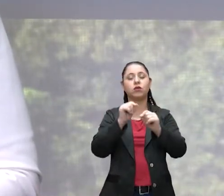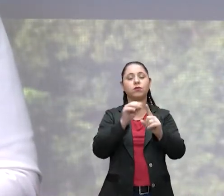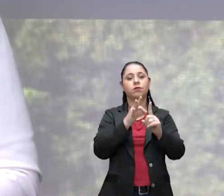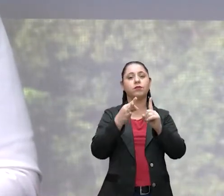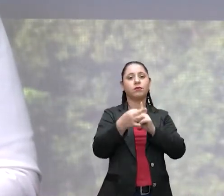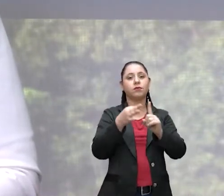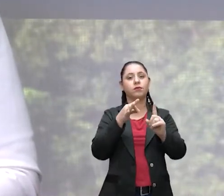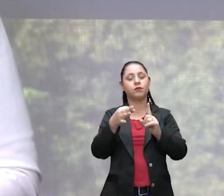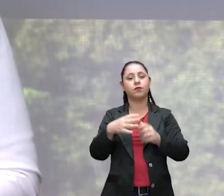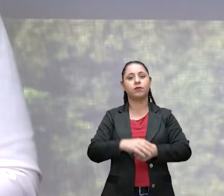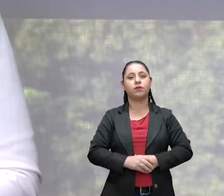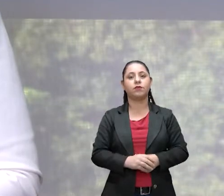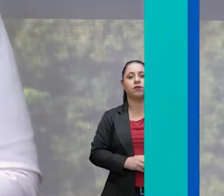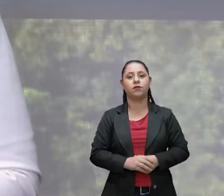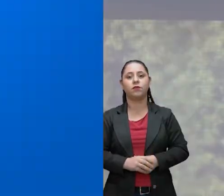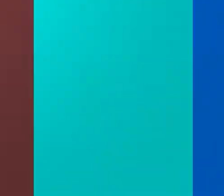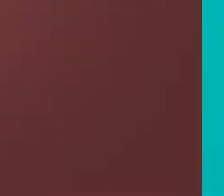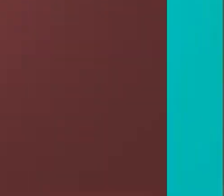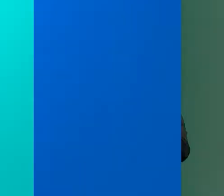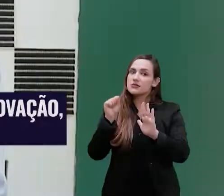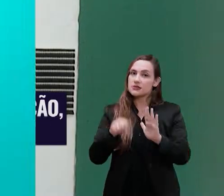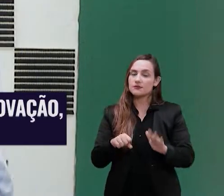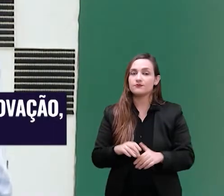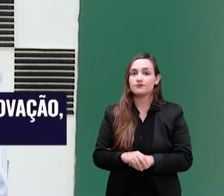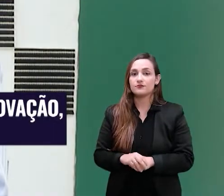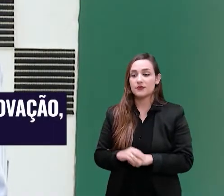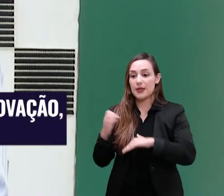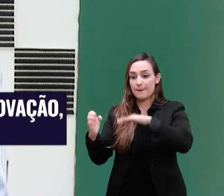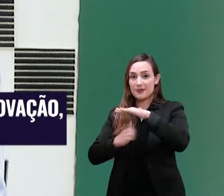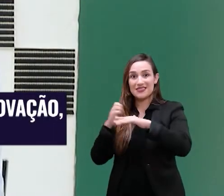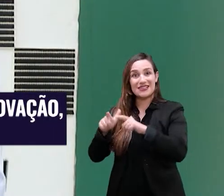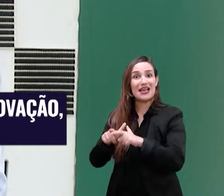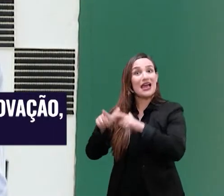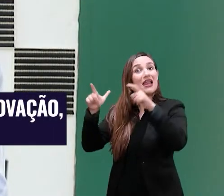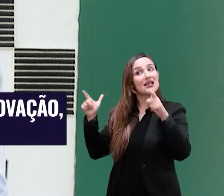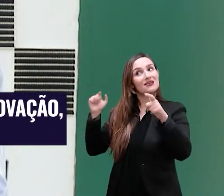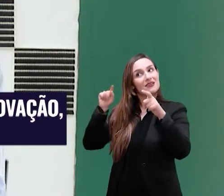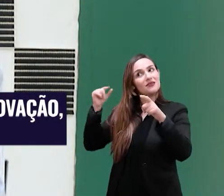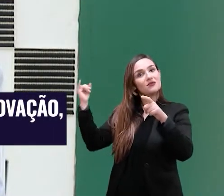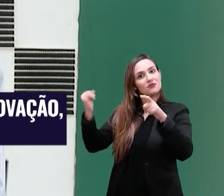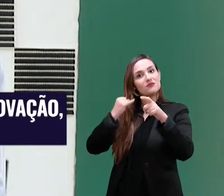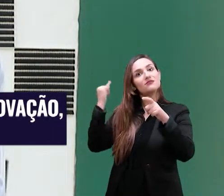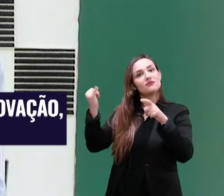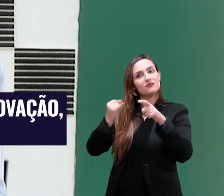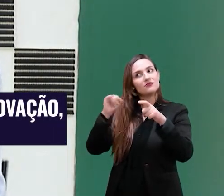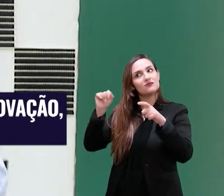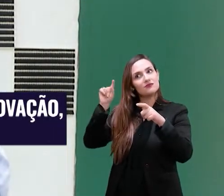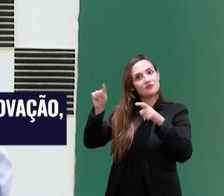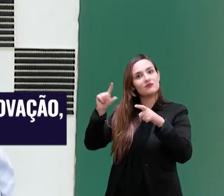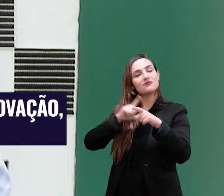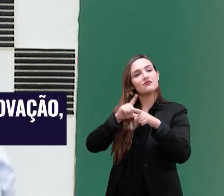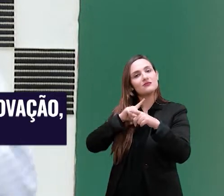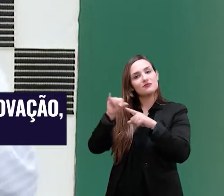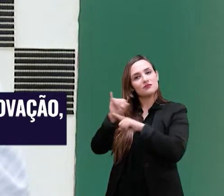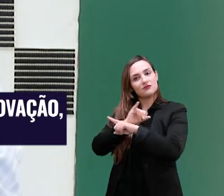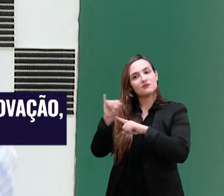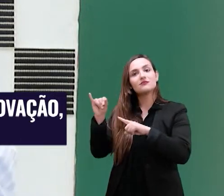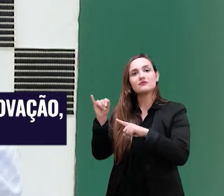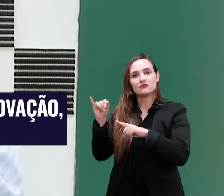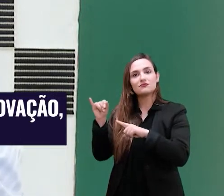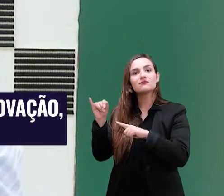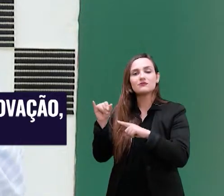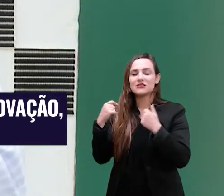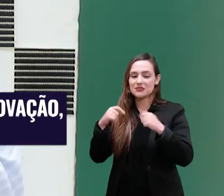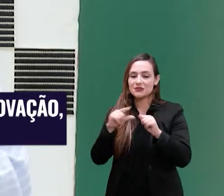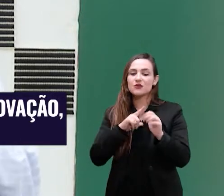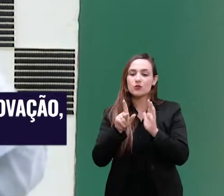que foi tratado no programa Considerações. A grande empresa é importante. E eu até diria que muitas vezes é estratégica. A gente também tem